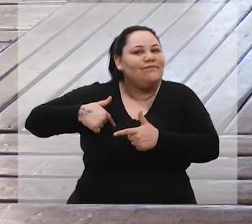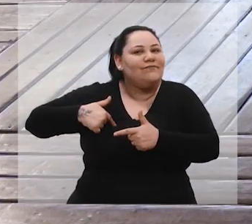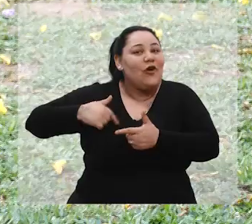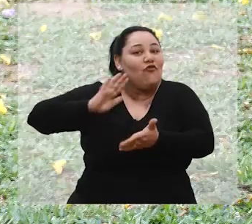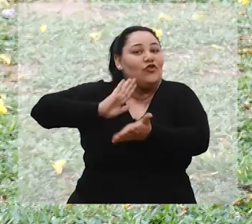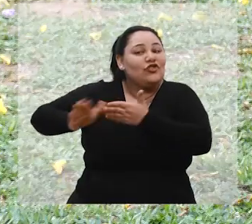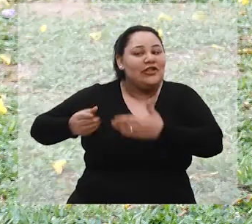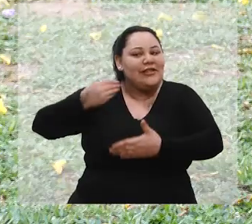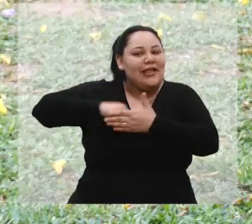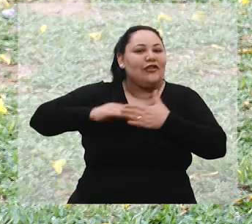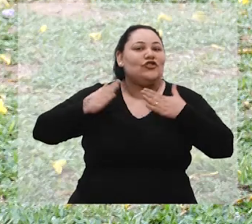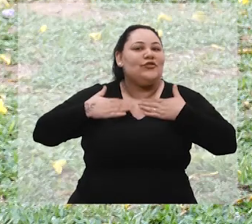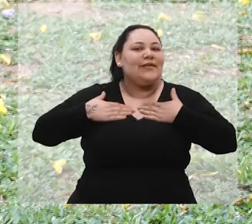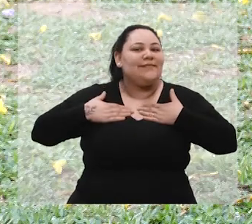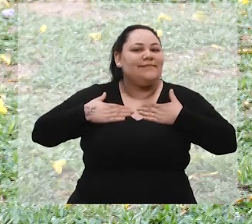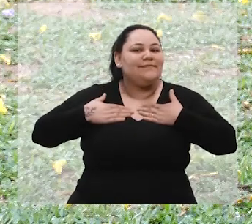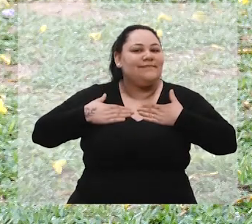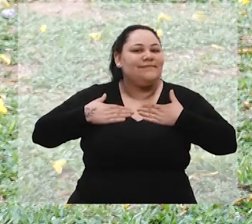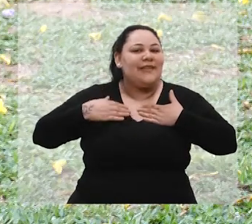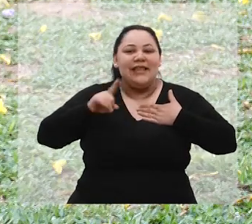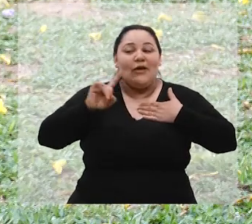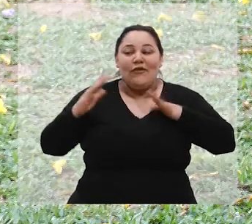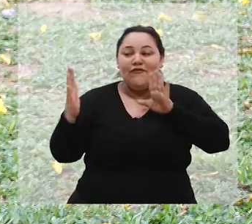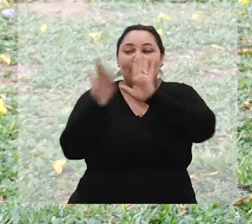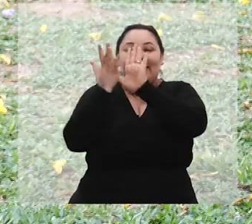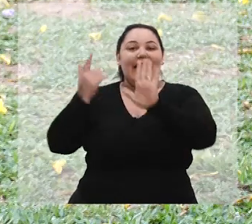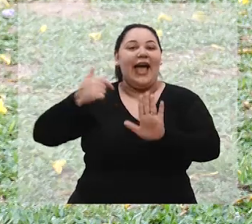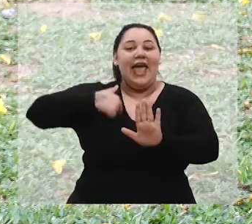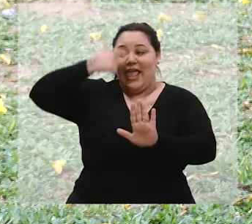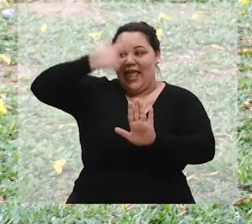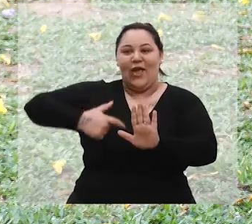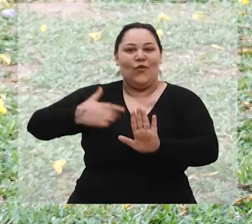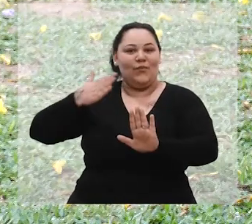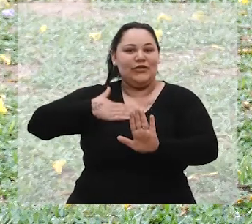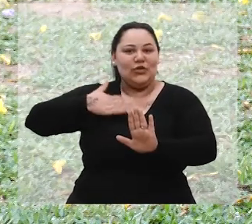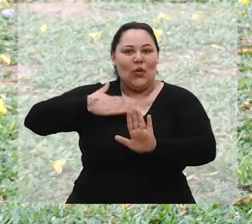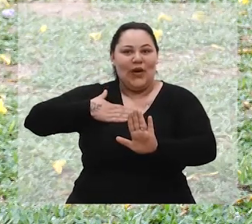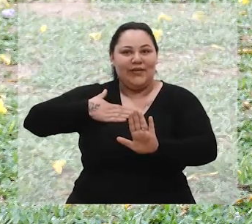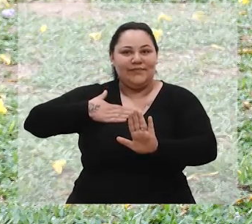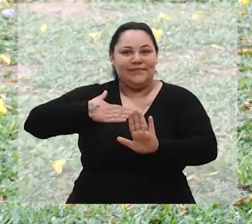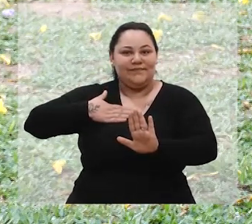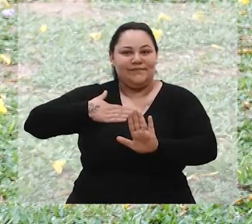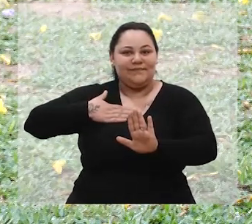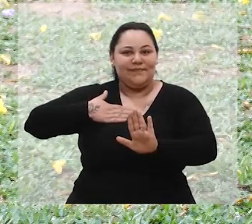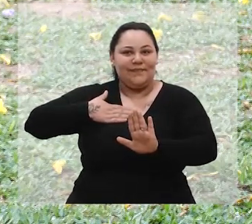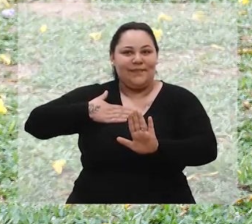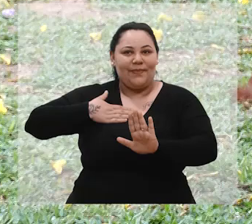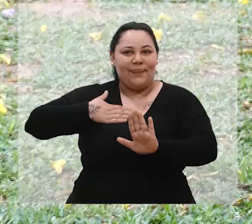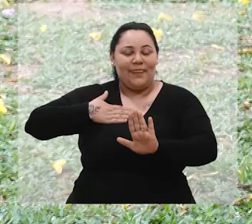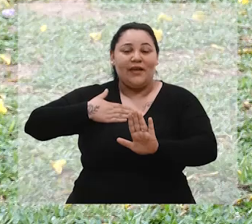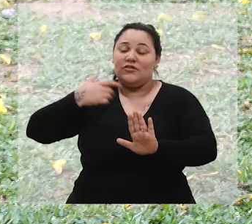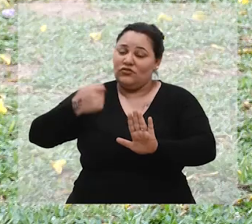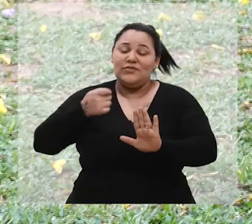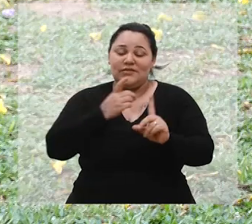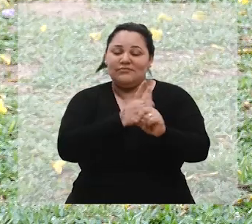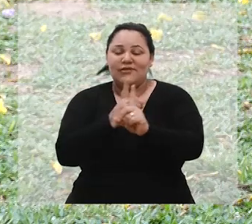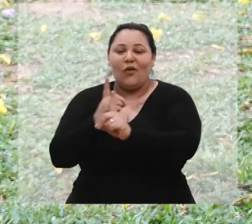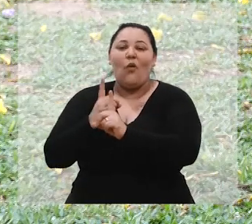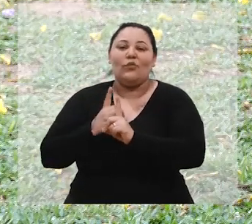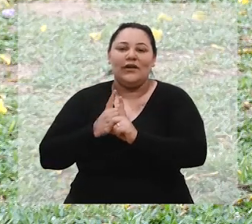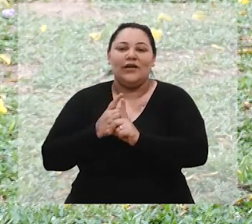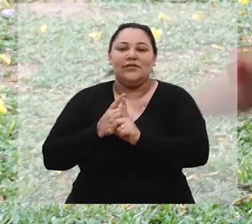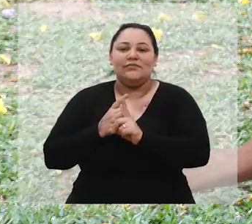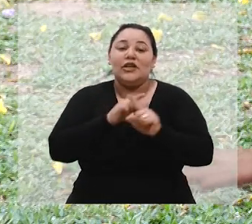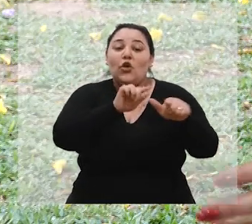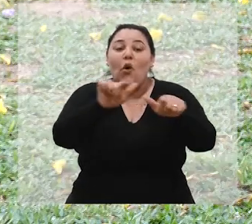dá, e a gente não deixa de ser um outro pra gente mesmo, né? E é esse outro que a gente é pra gente mesmo que a gente encontra em tudo que é lugar,